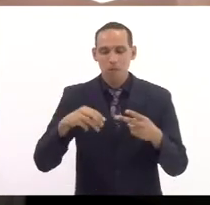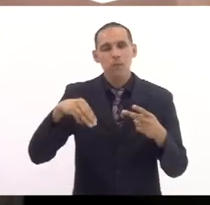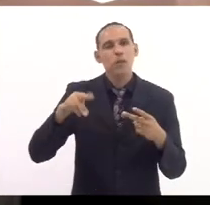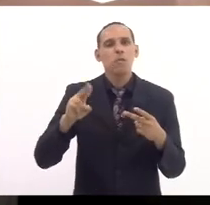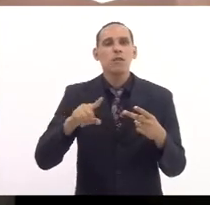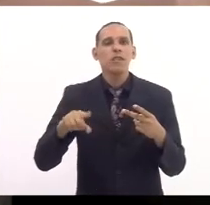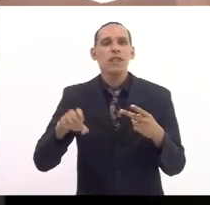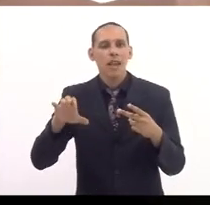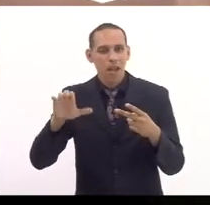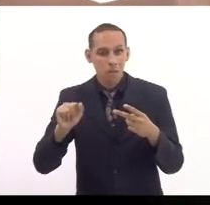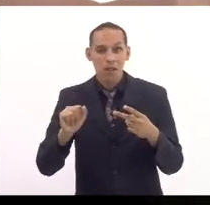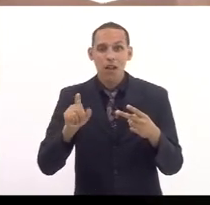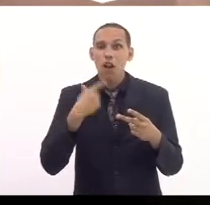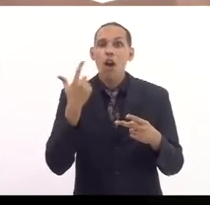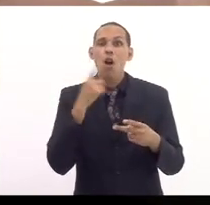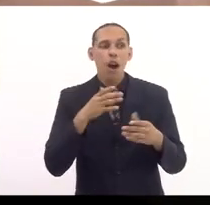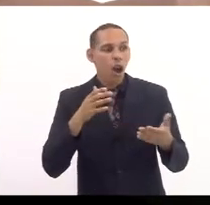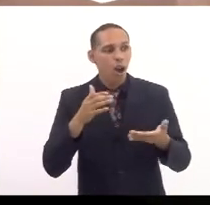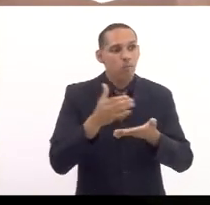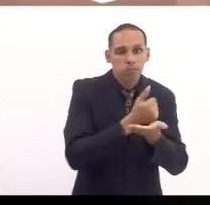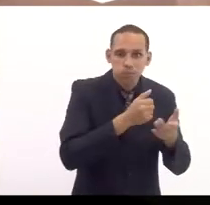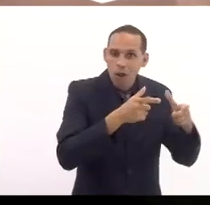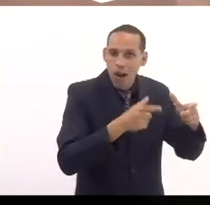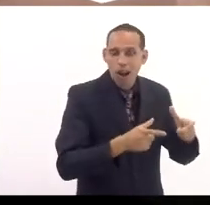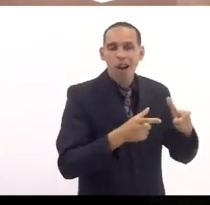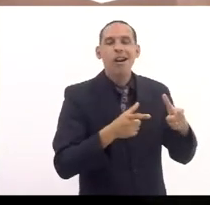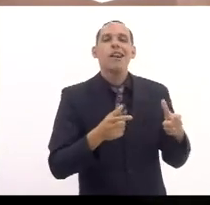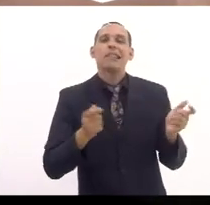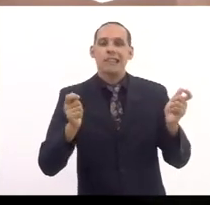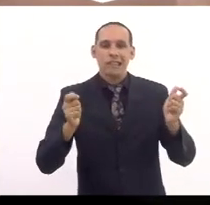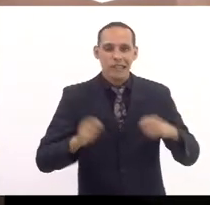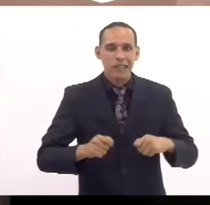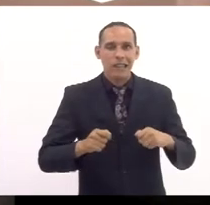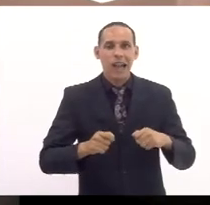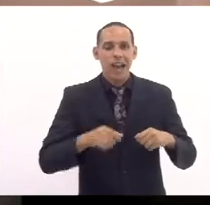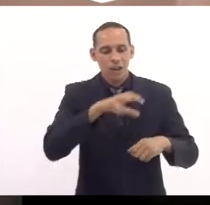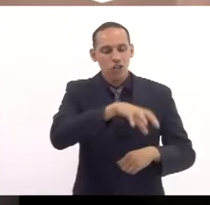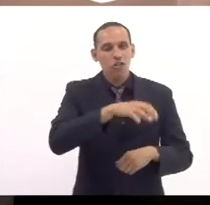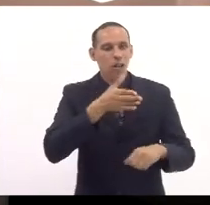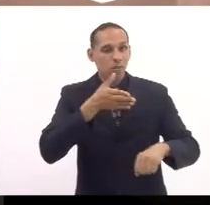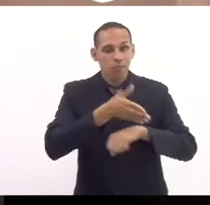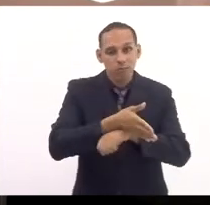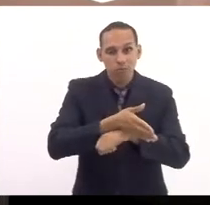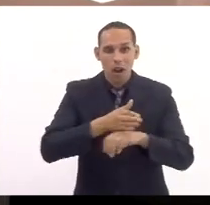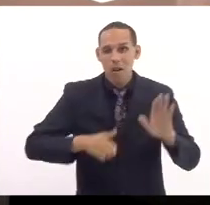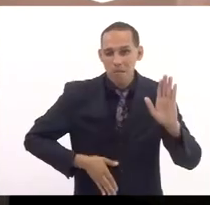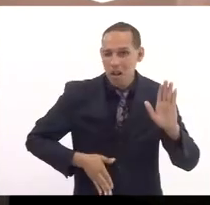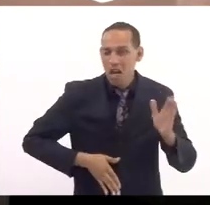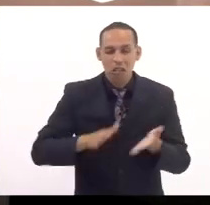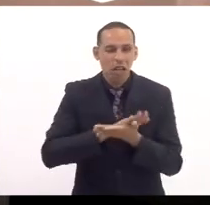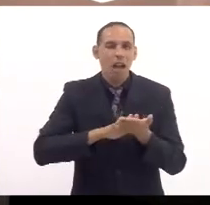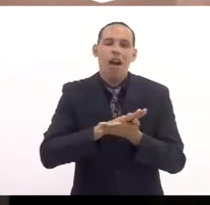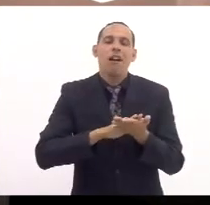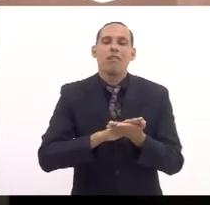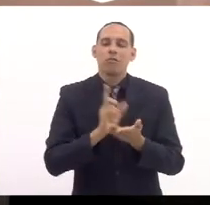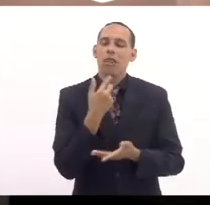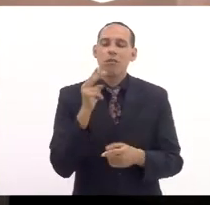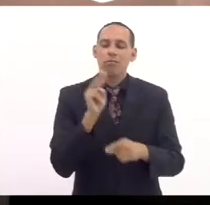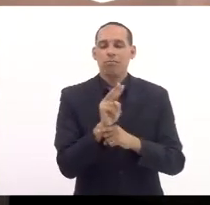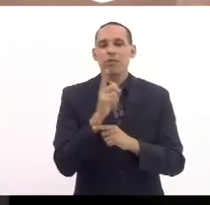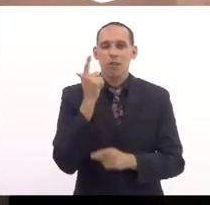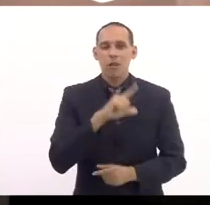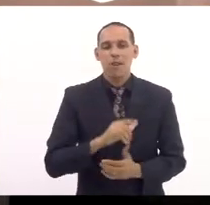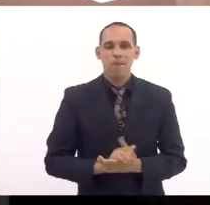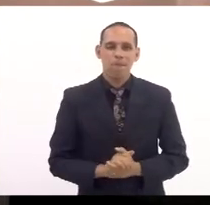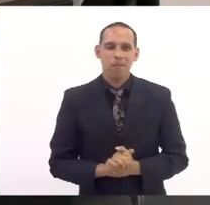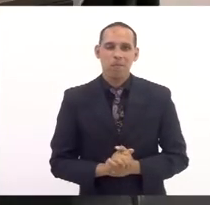impedir de que essas estações elas voltem a ser invadidas pelo narcotráfico e pela milícia. Eu não,